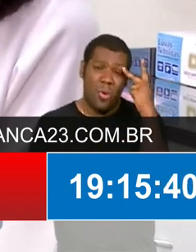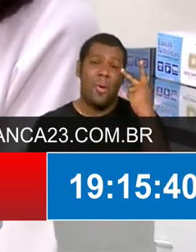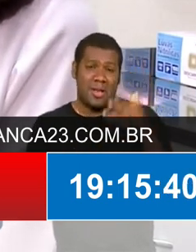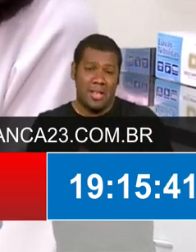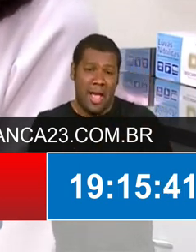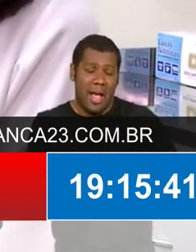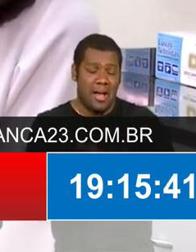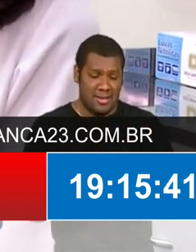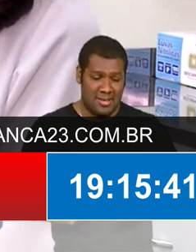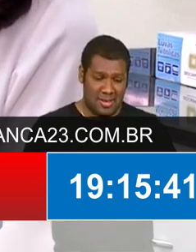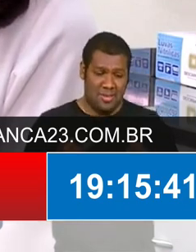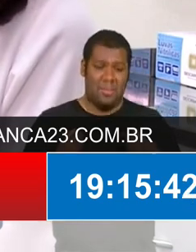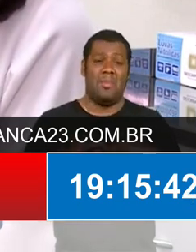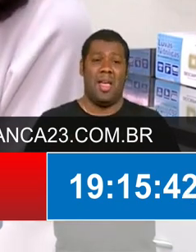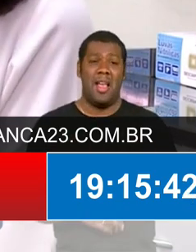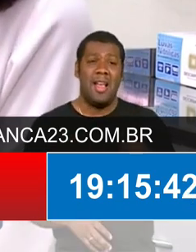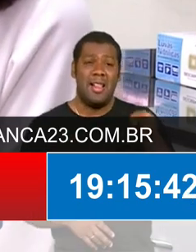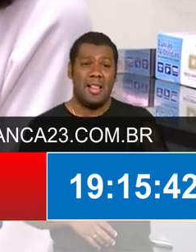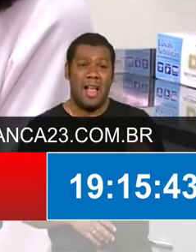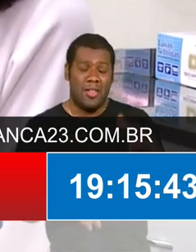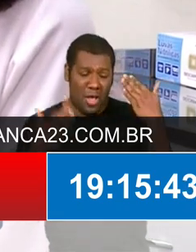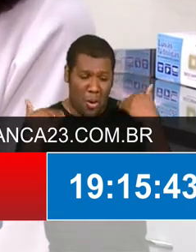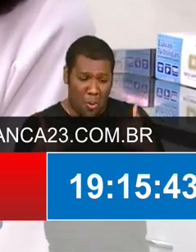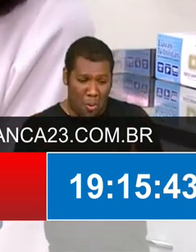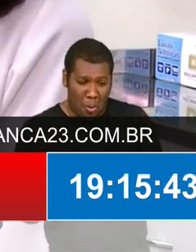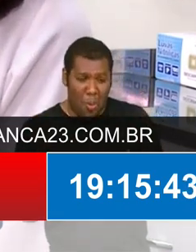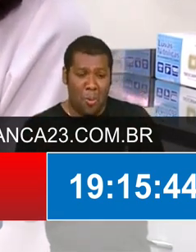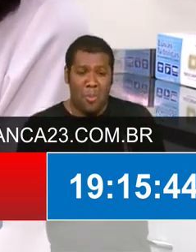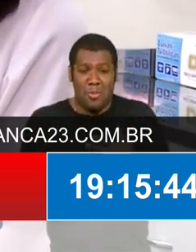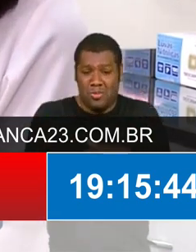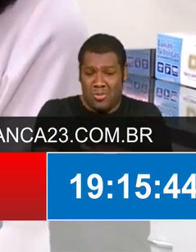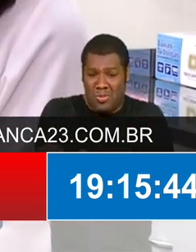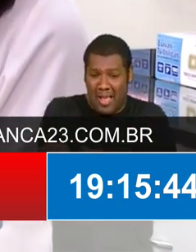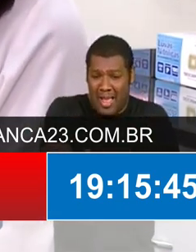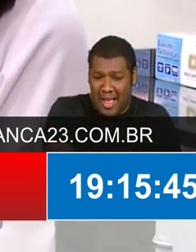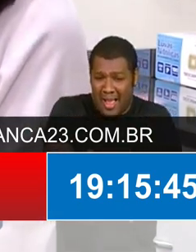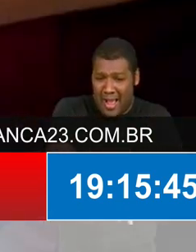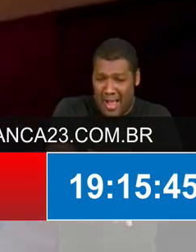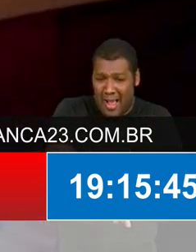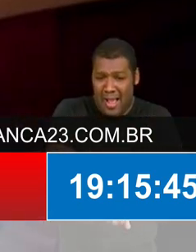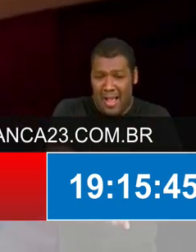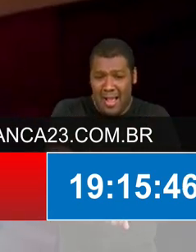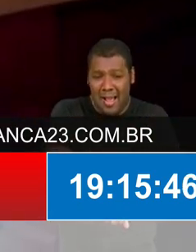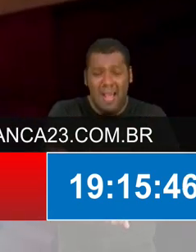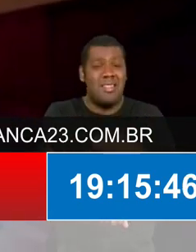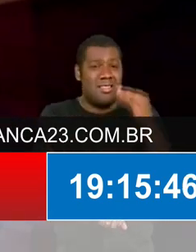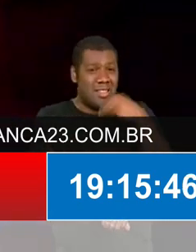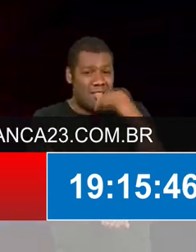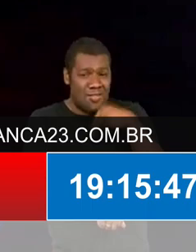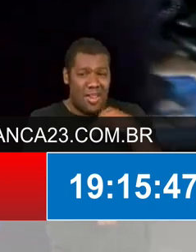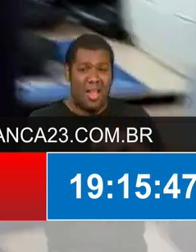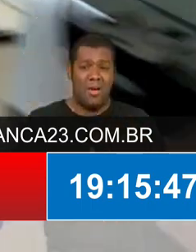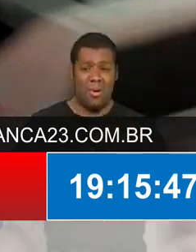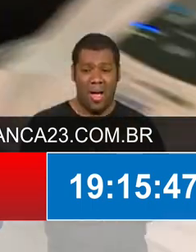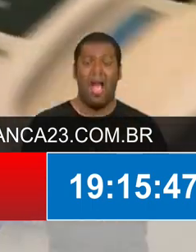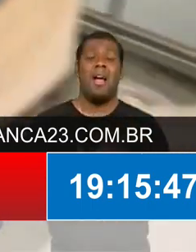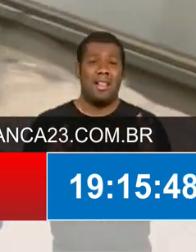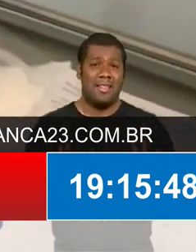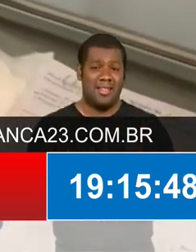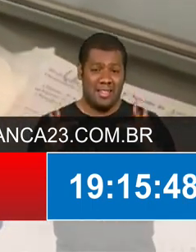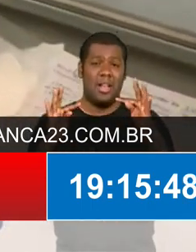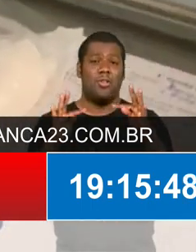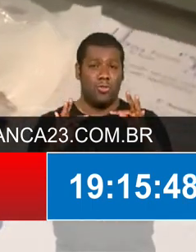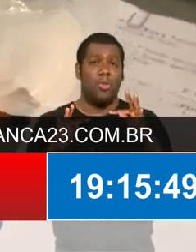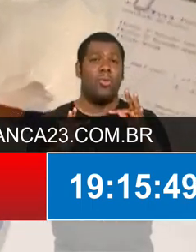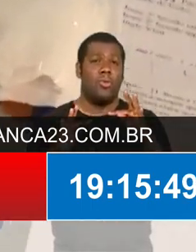onde ela é pequena, tem um subtipo histológico específico para poder ser contemplado para receber